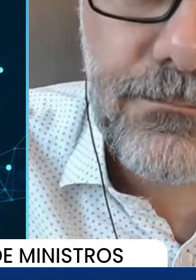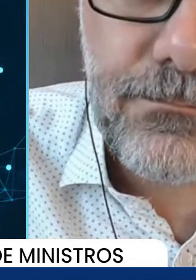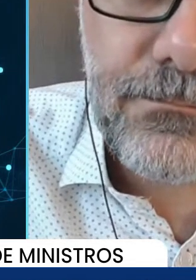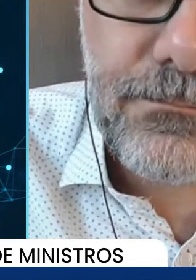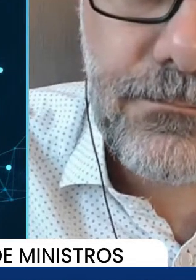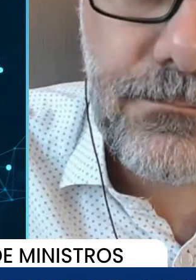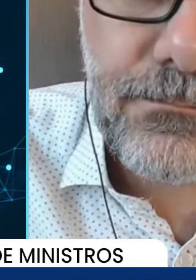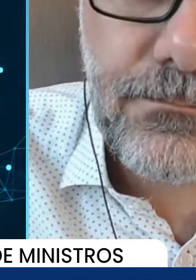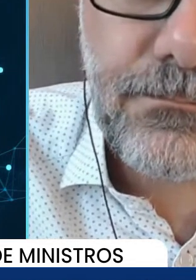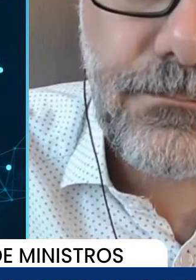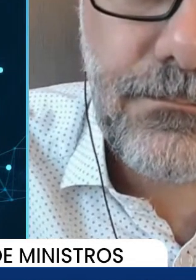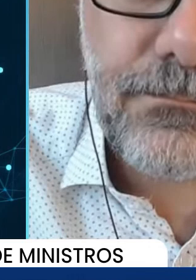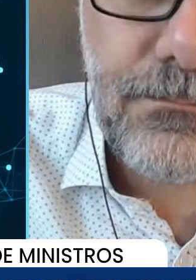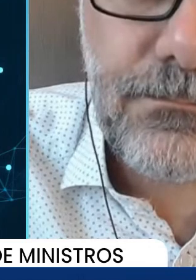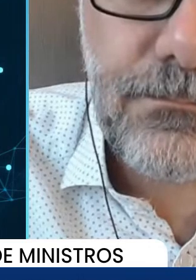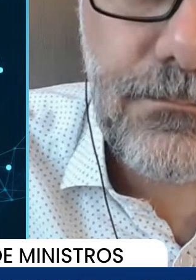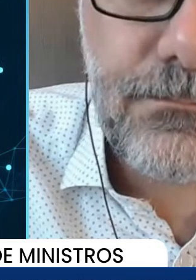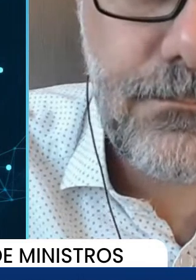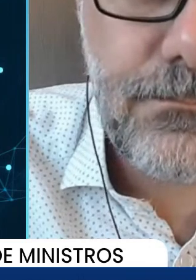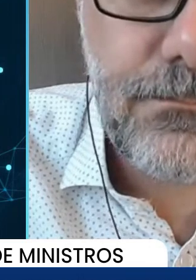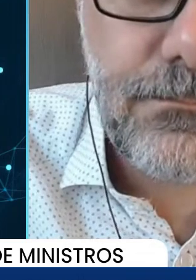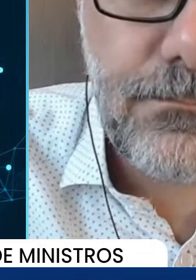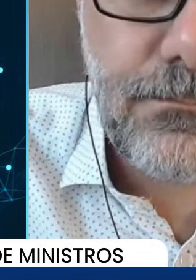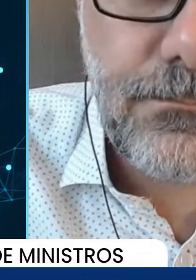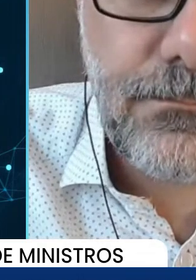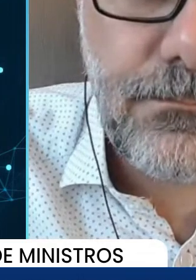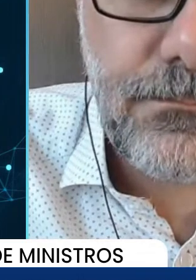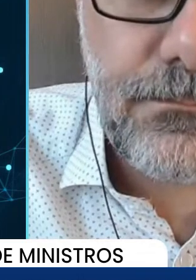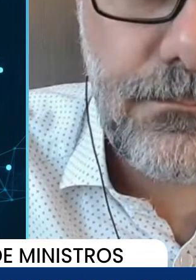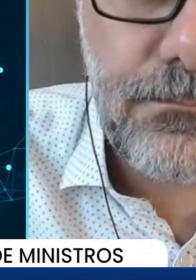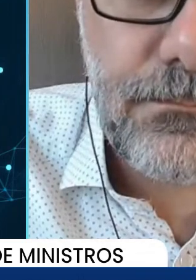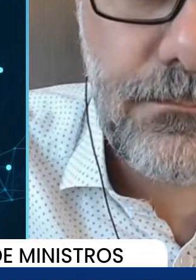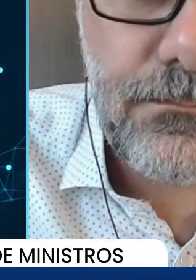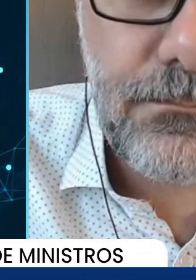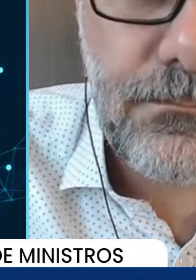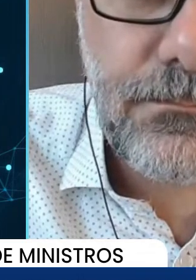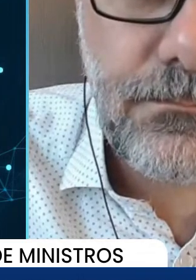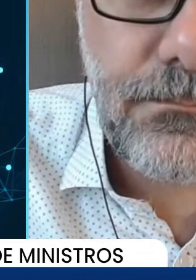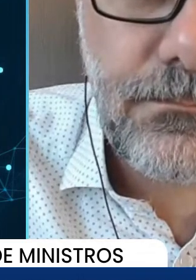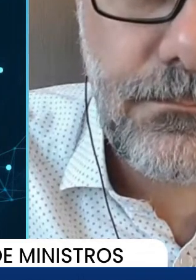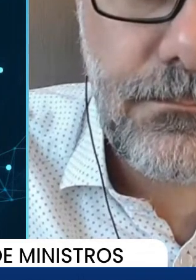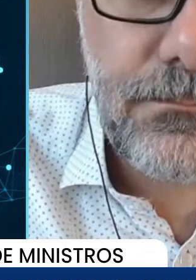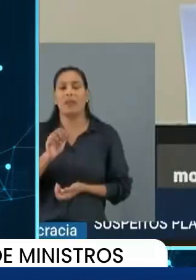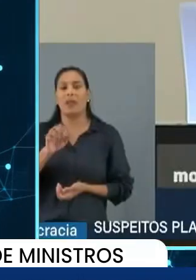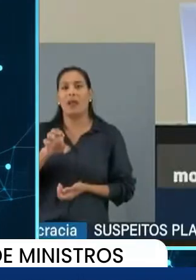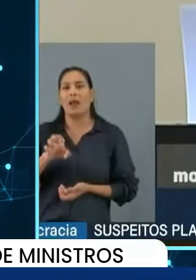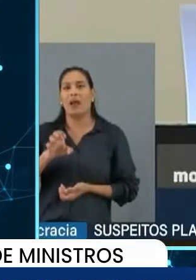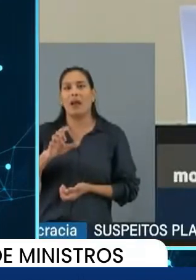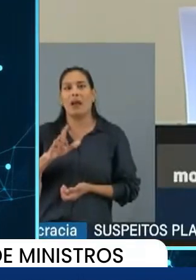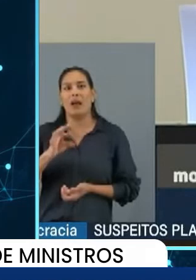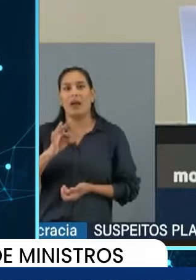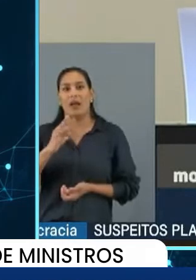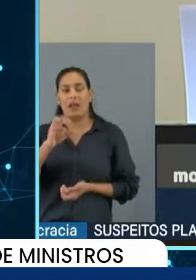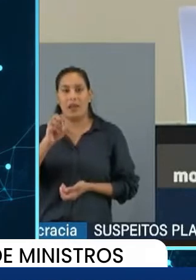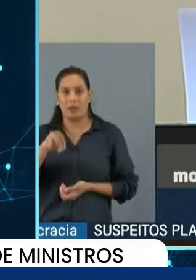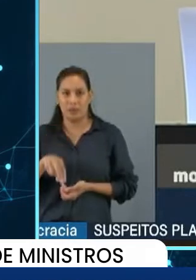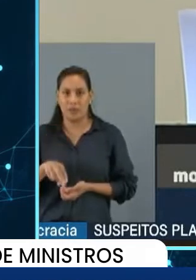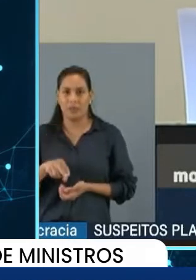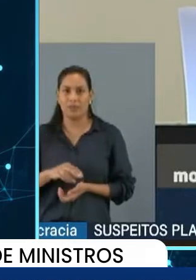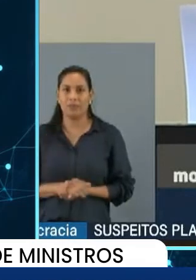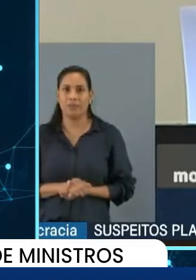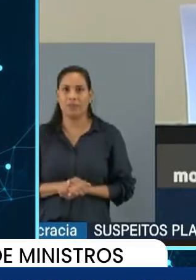resolver a situação dessas pessoas? Senador? Olha, eu vejo com muita esperança, né, essa mudança de